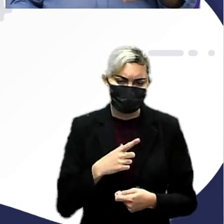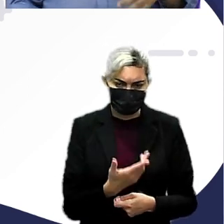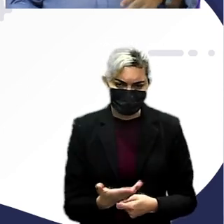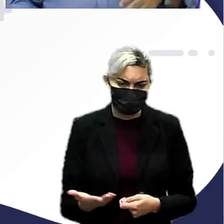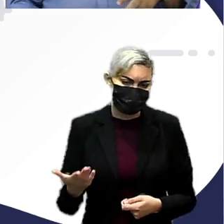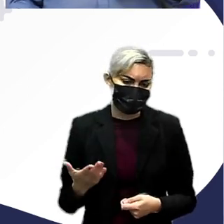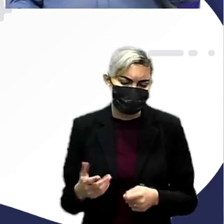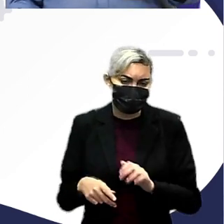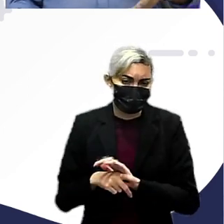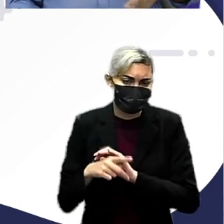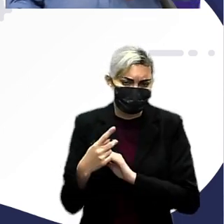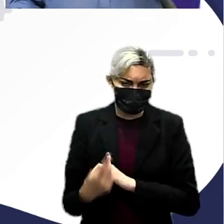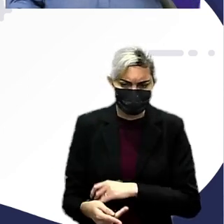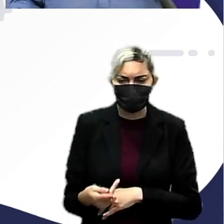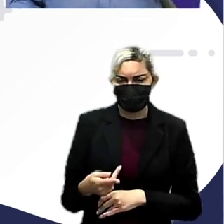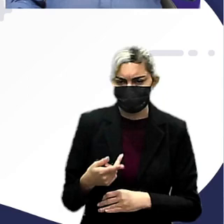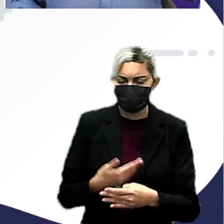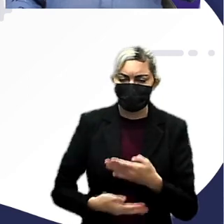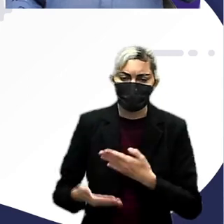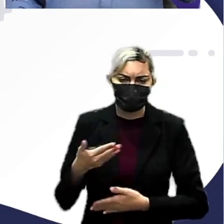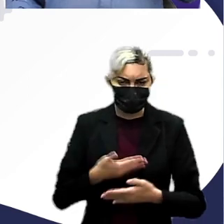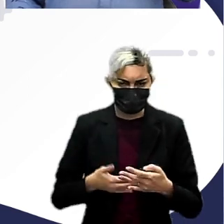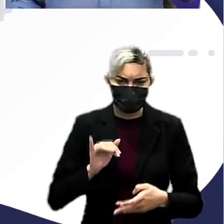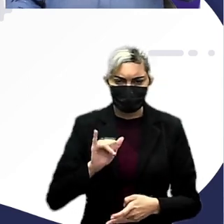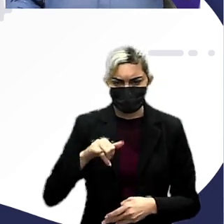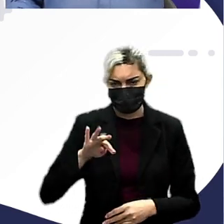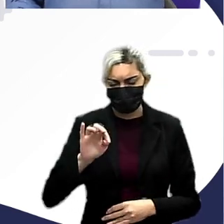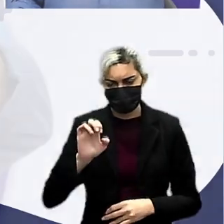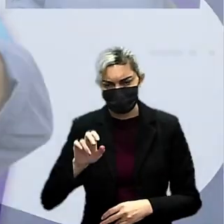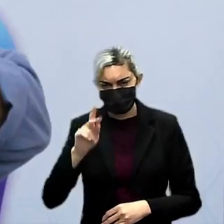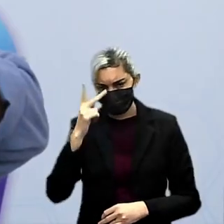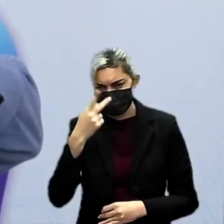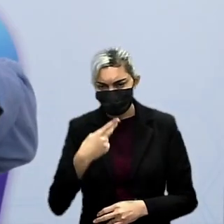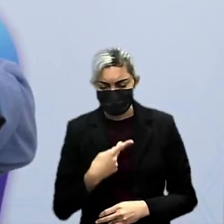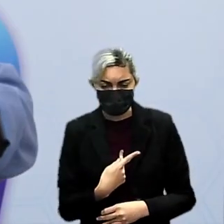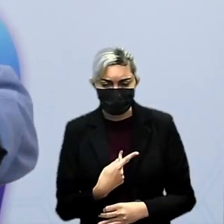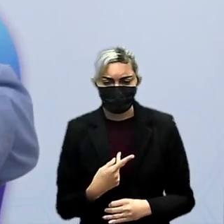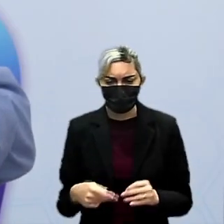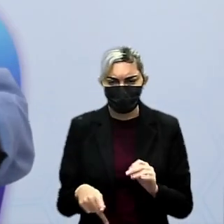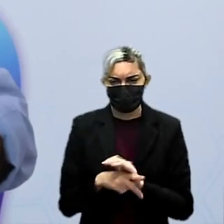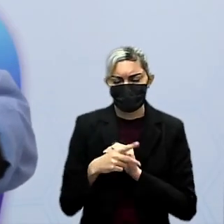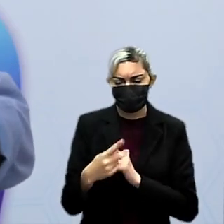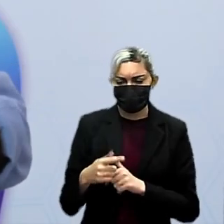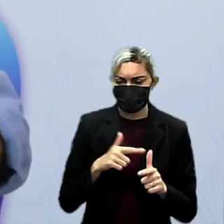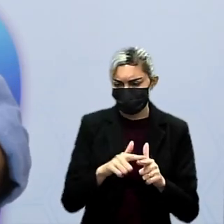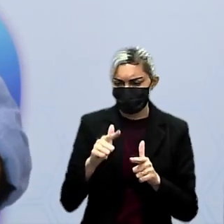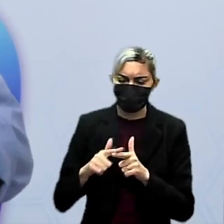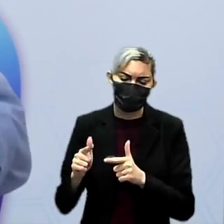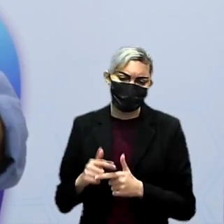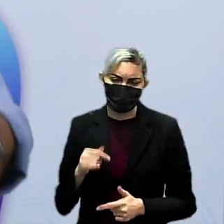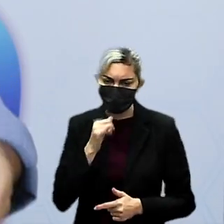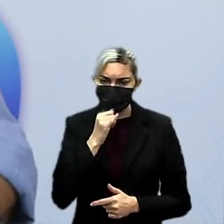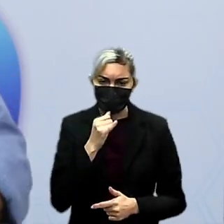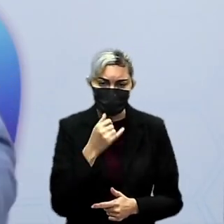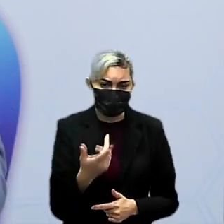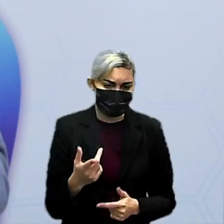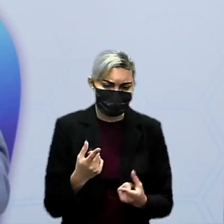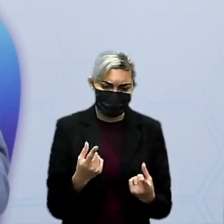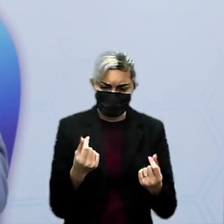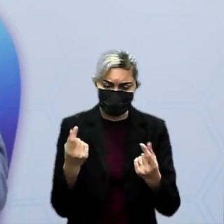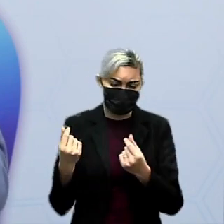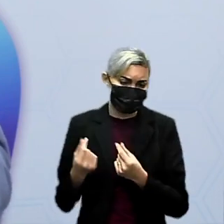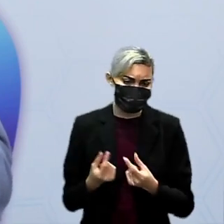diz respeito à questão de relacionamento interpessoal, quer seja a respeito de problemas, por exemplo, de ordem